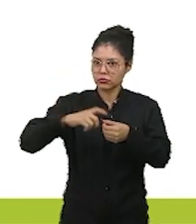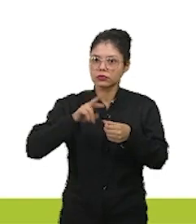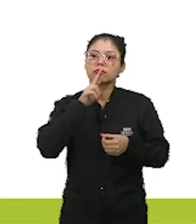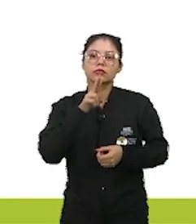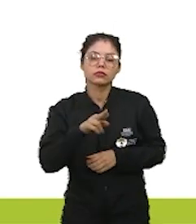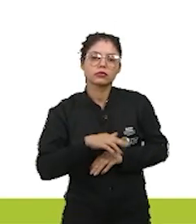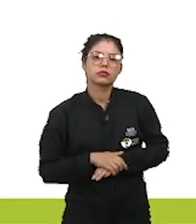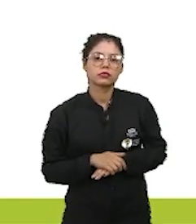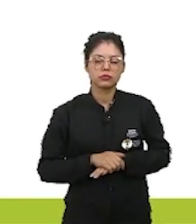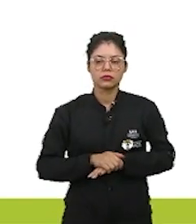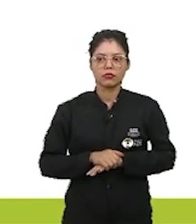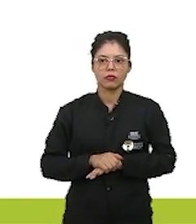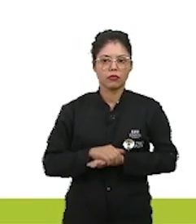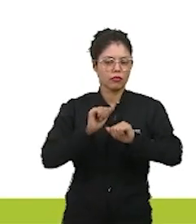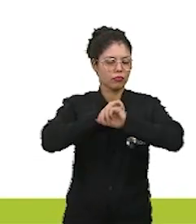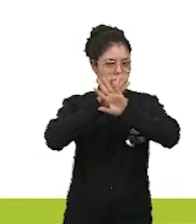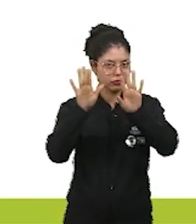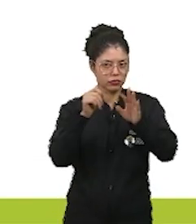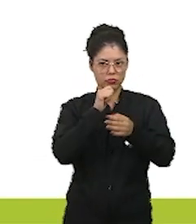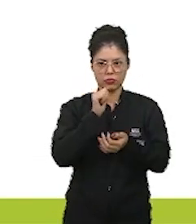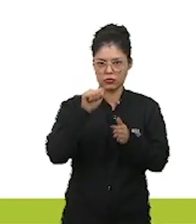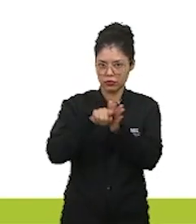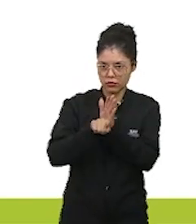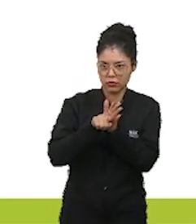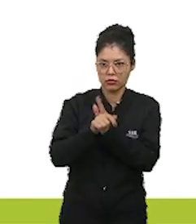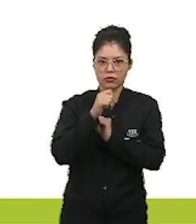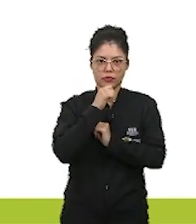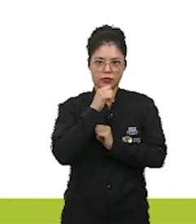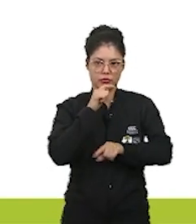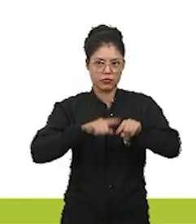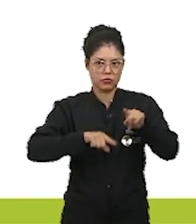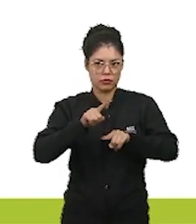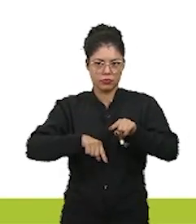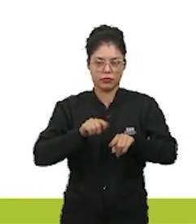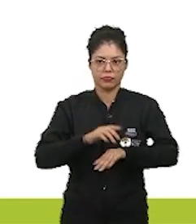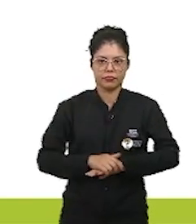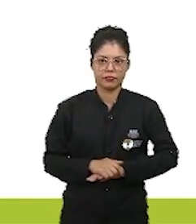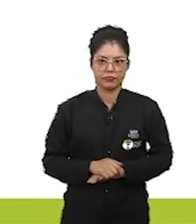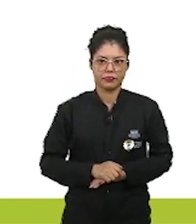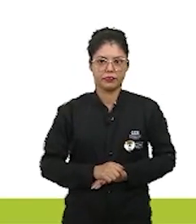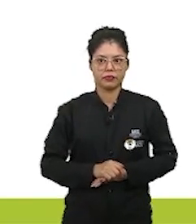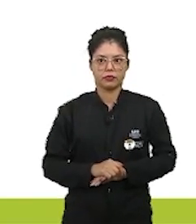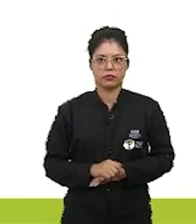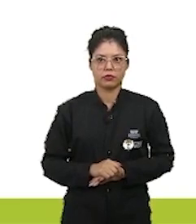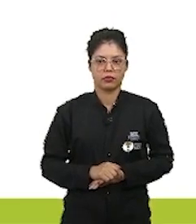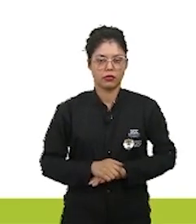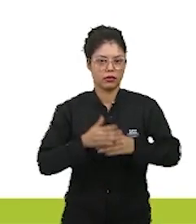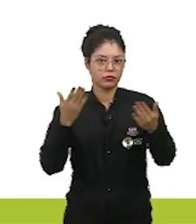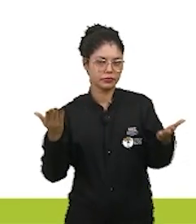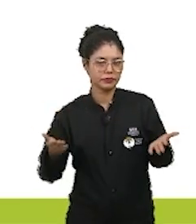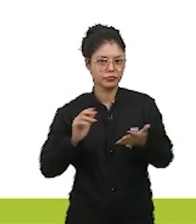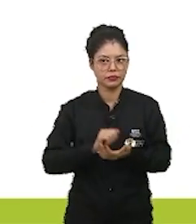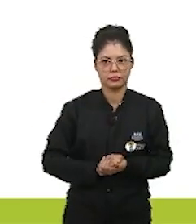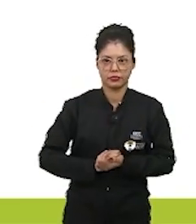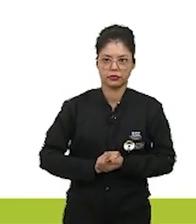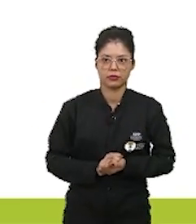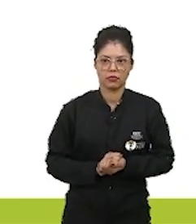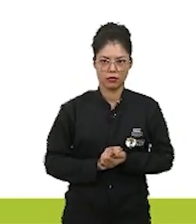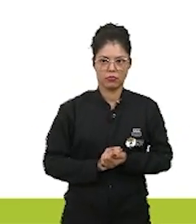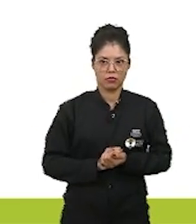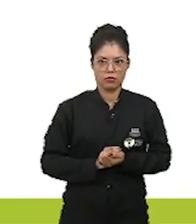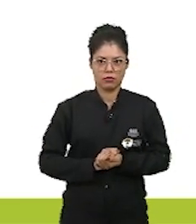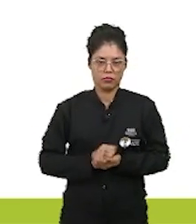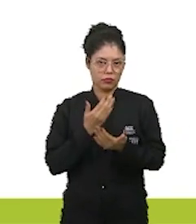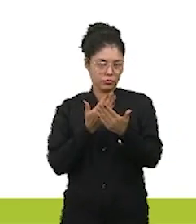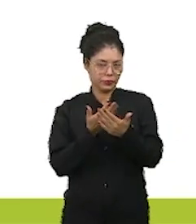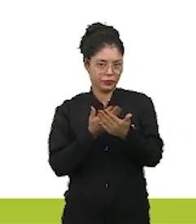resolver aí de forma assim, bem clara essa questão do material Farias-Brito. Então, vamos lá sobre o